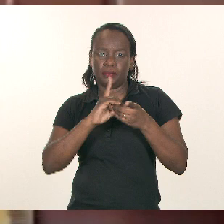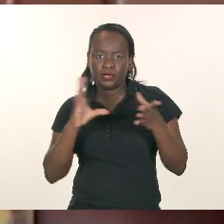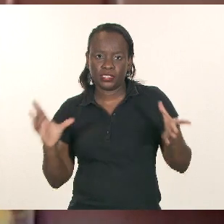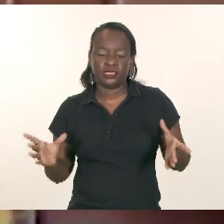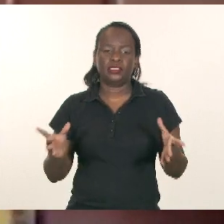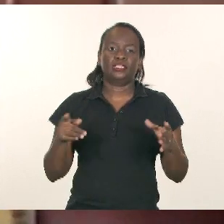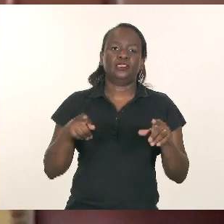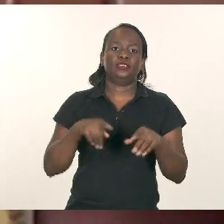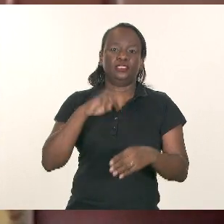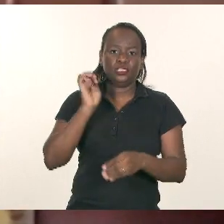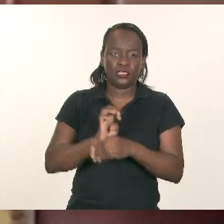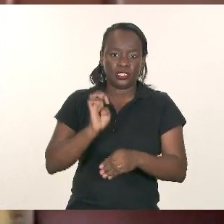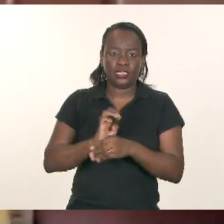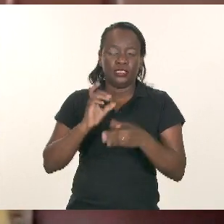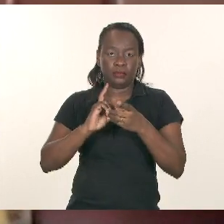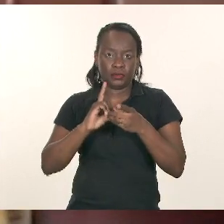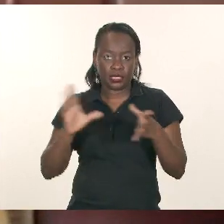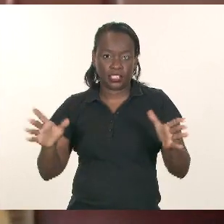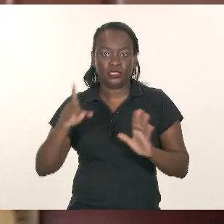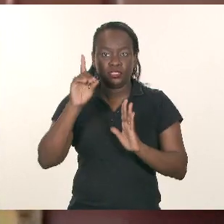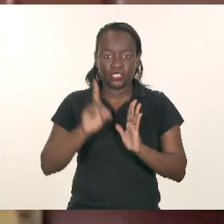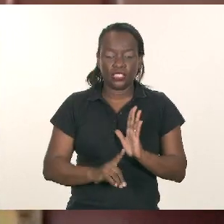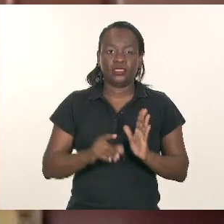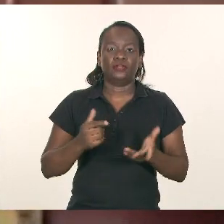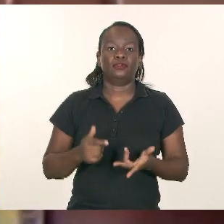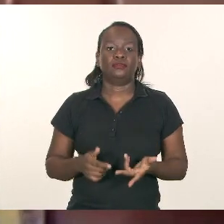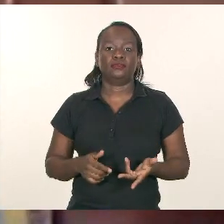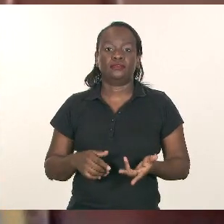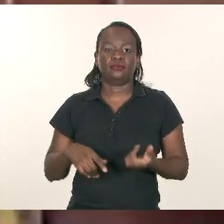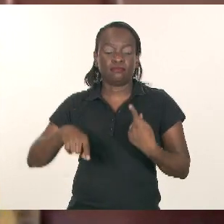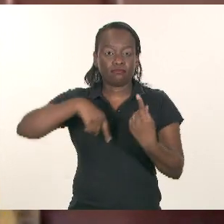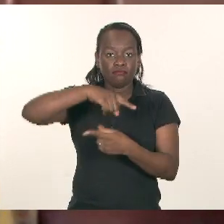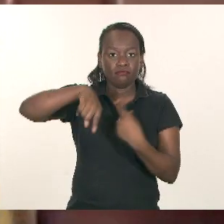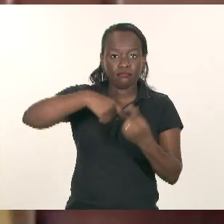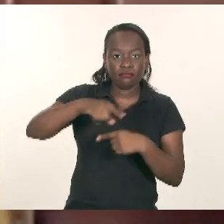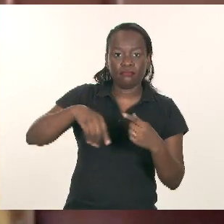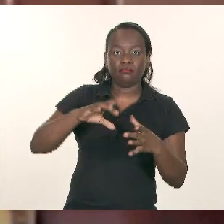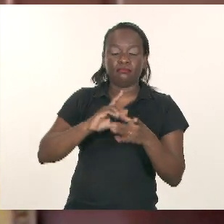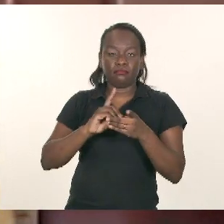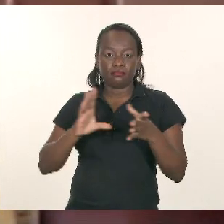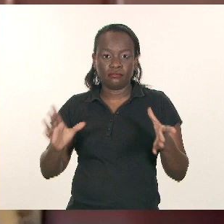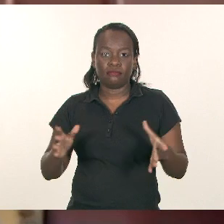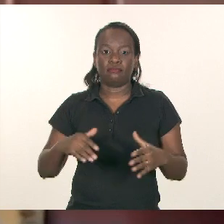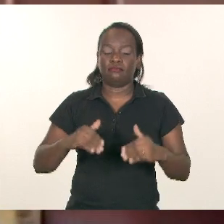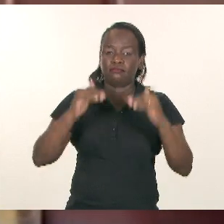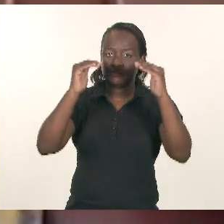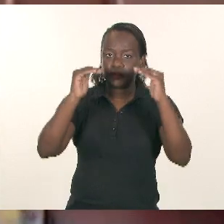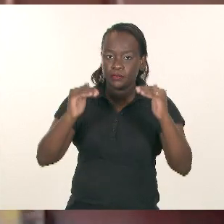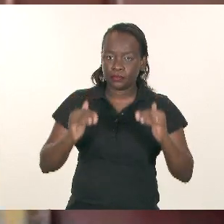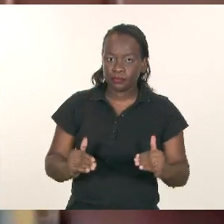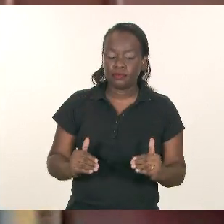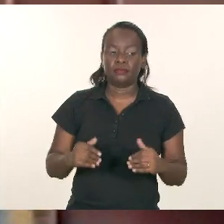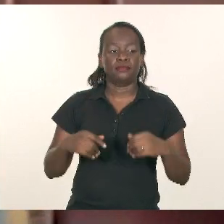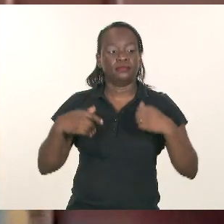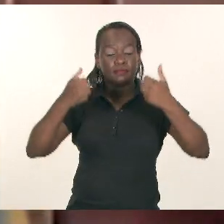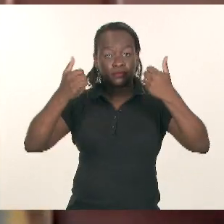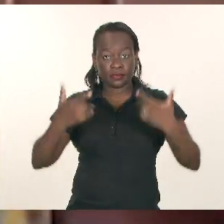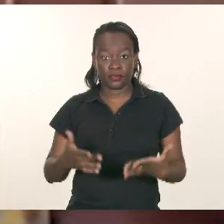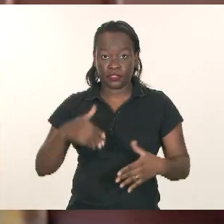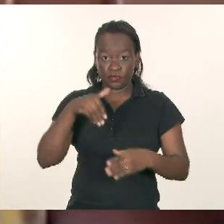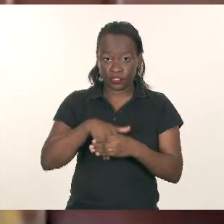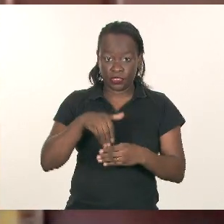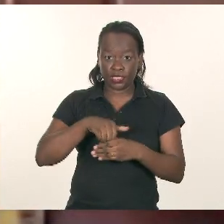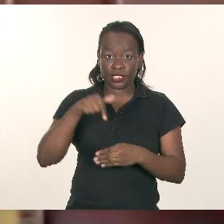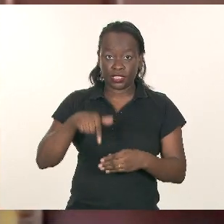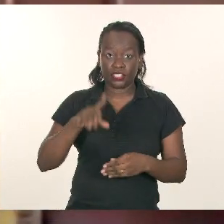democracia, ao Estado democrático de direito, à relação republicana entre poderes, poder declarar esse voto